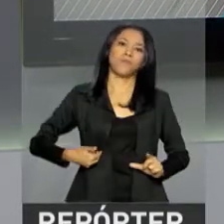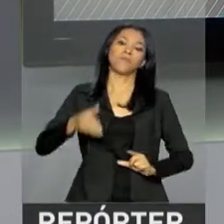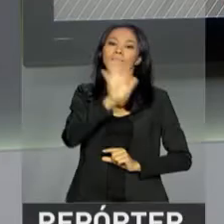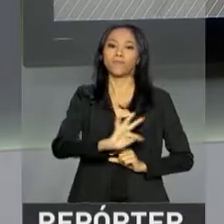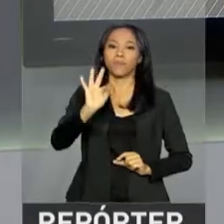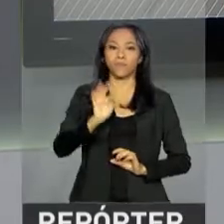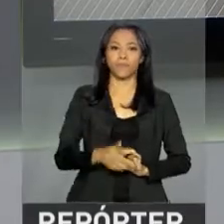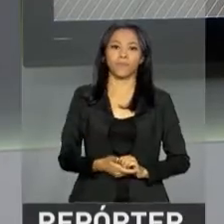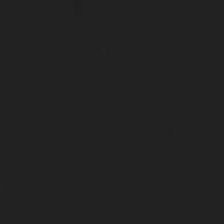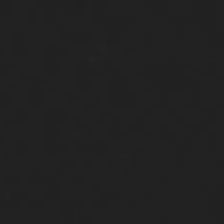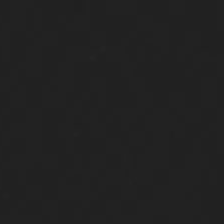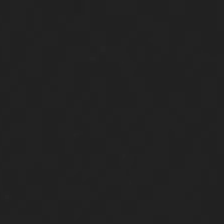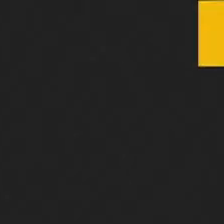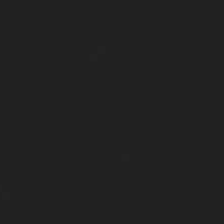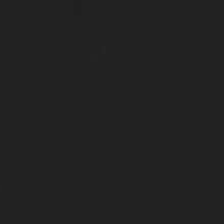federal